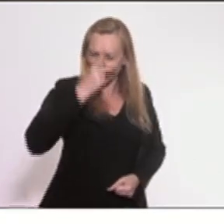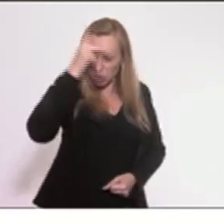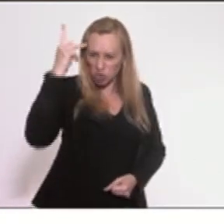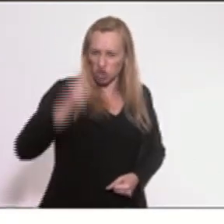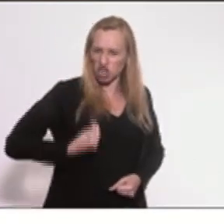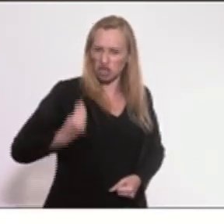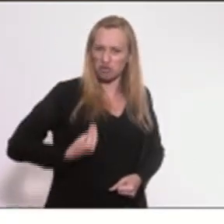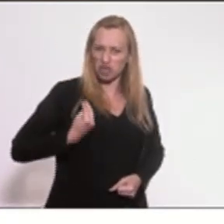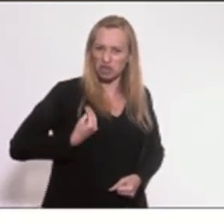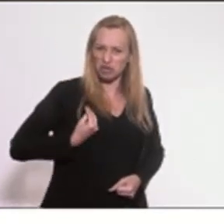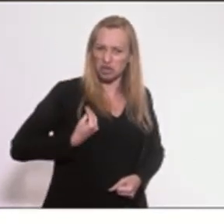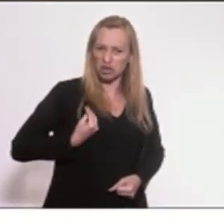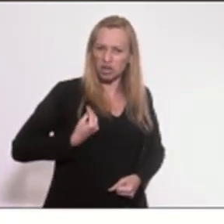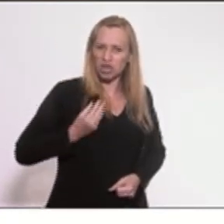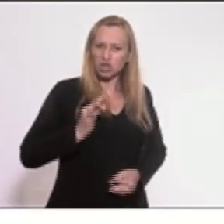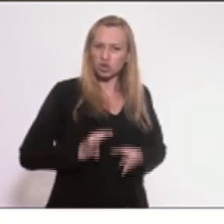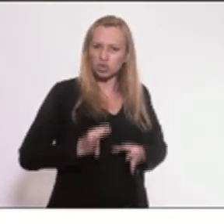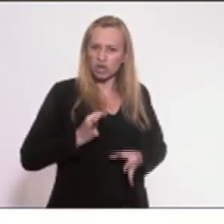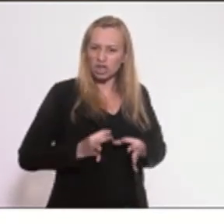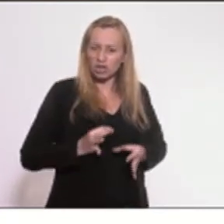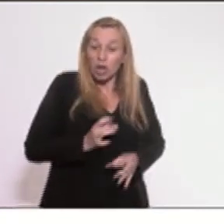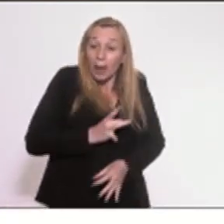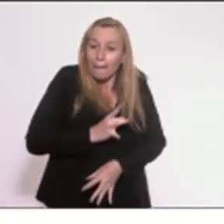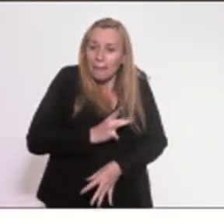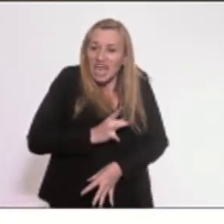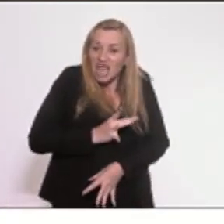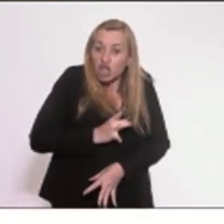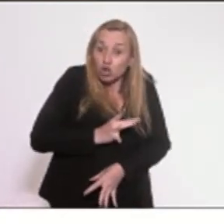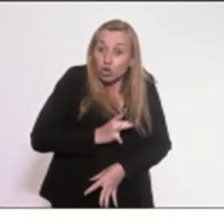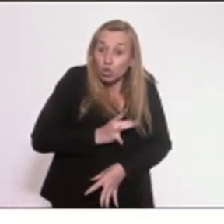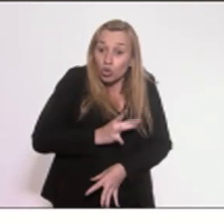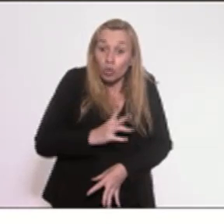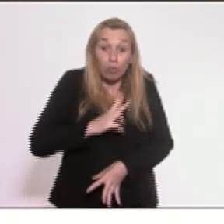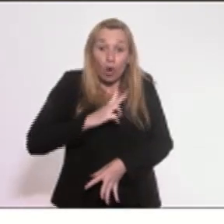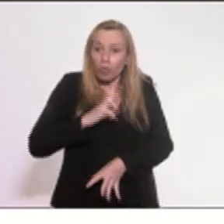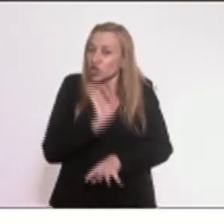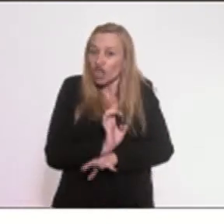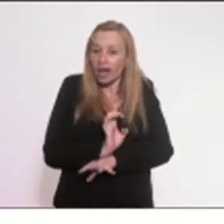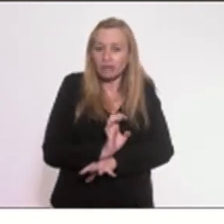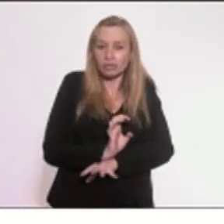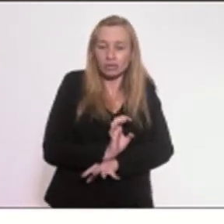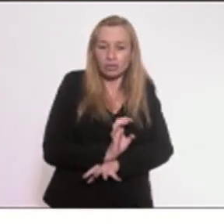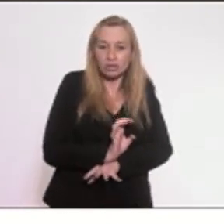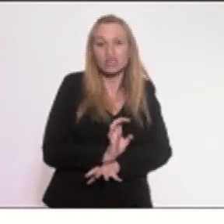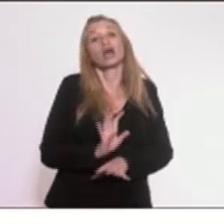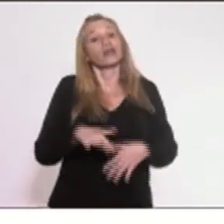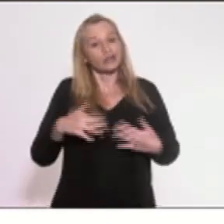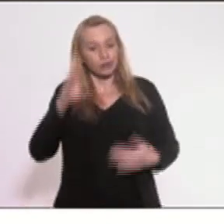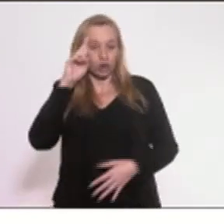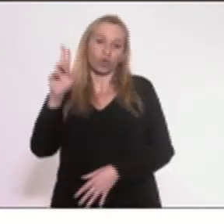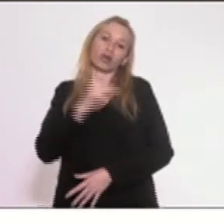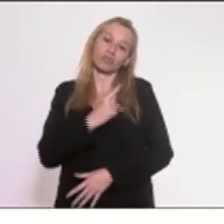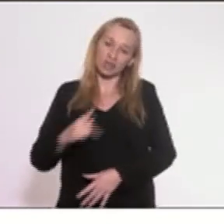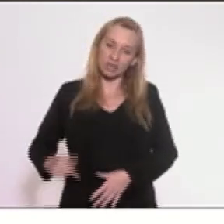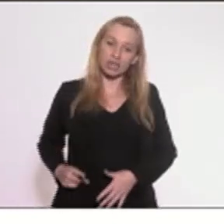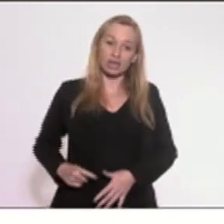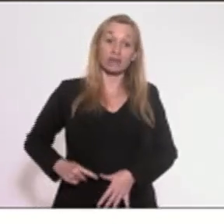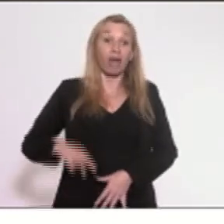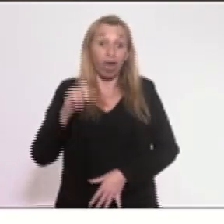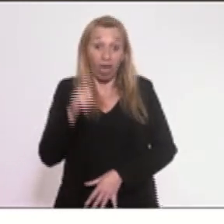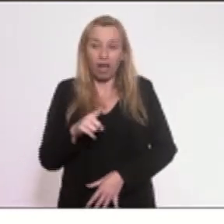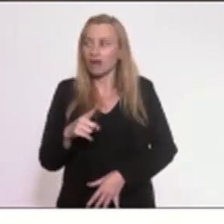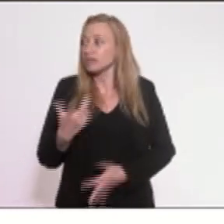vivem sobre um jugo aterrorizante cometido pelo próprio Estado. E aí, senhora Presidenta, é